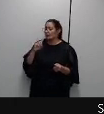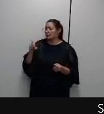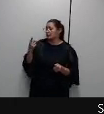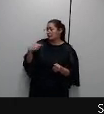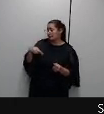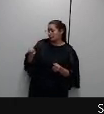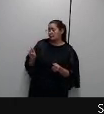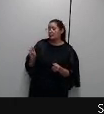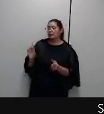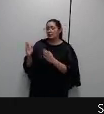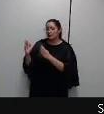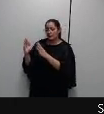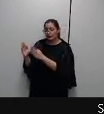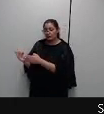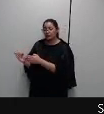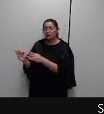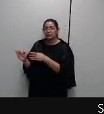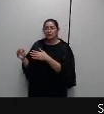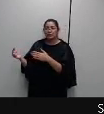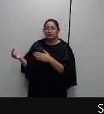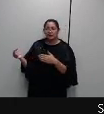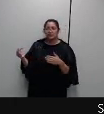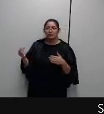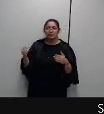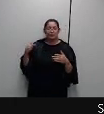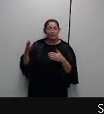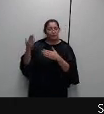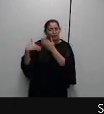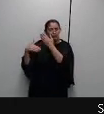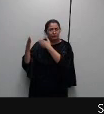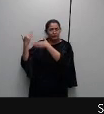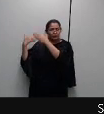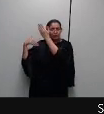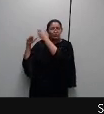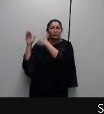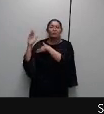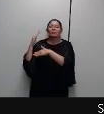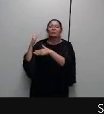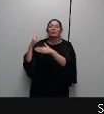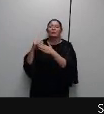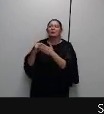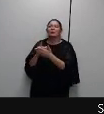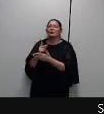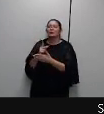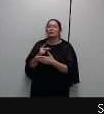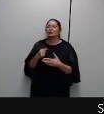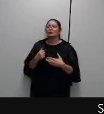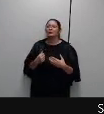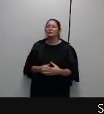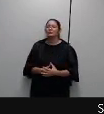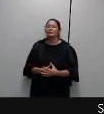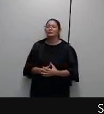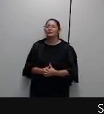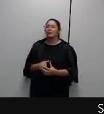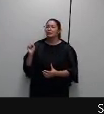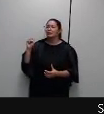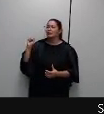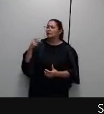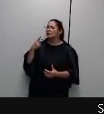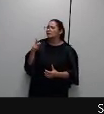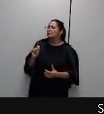não do valor lá anterior não é essa questão o mesmo